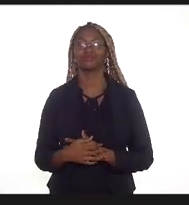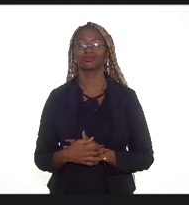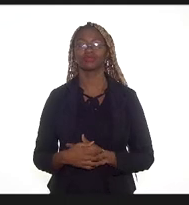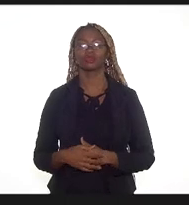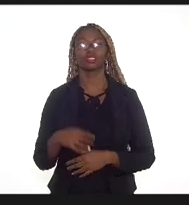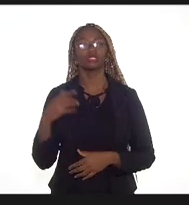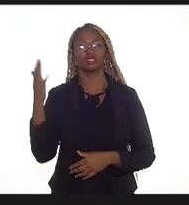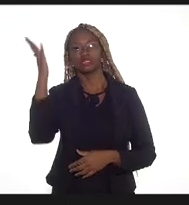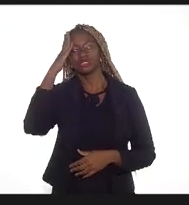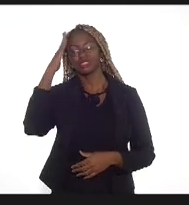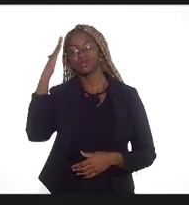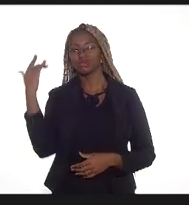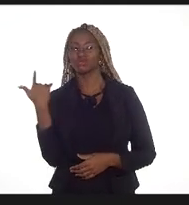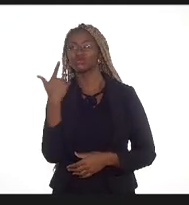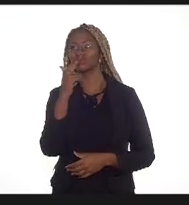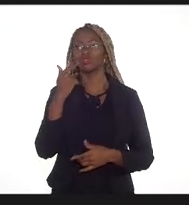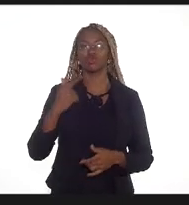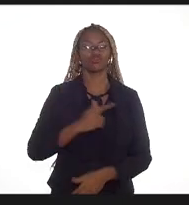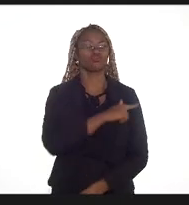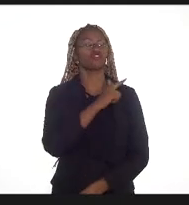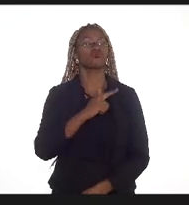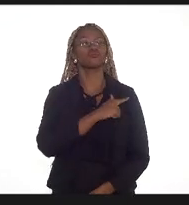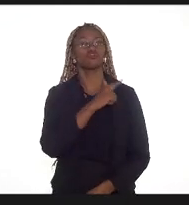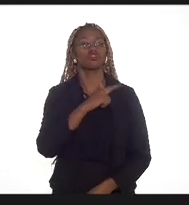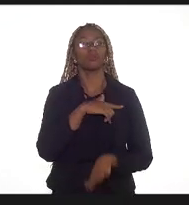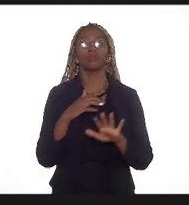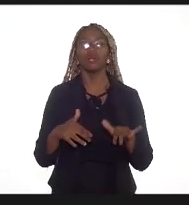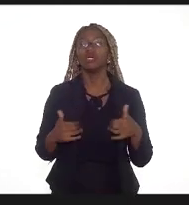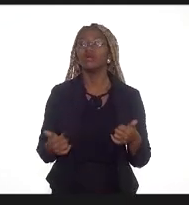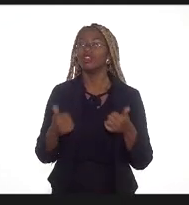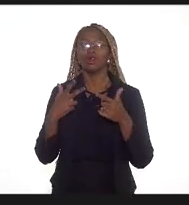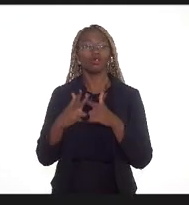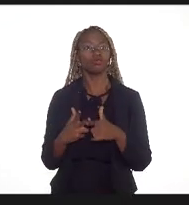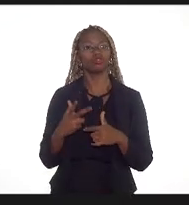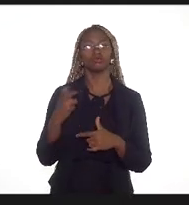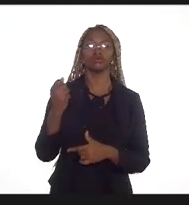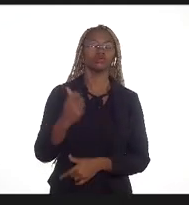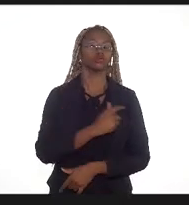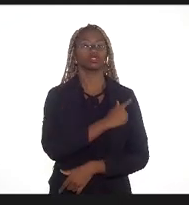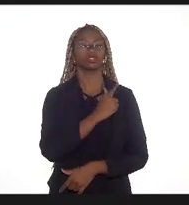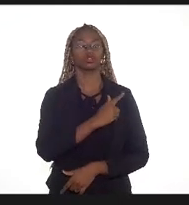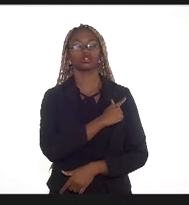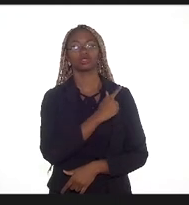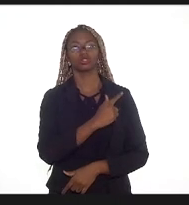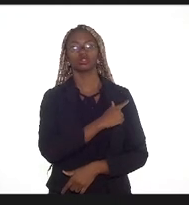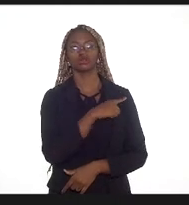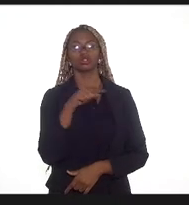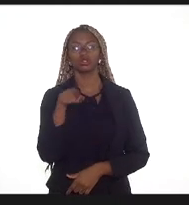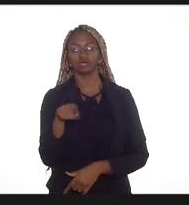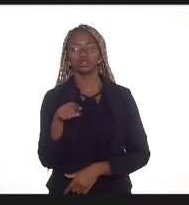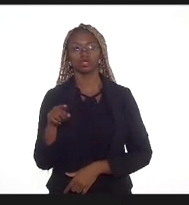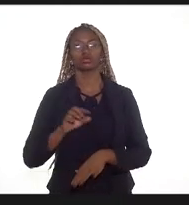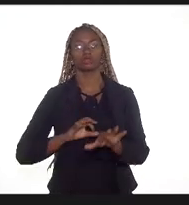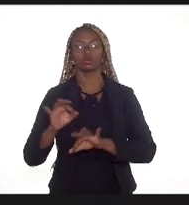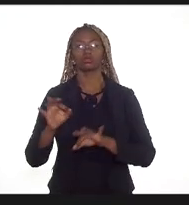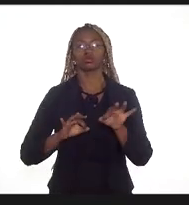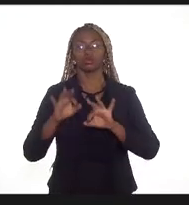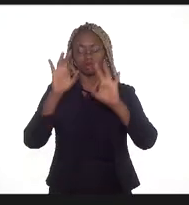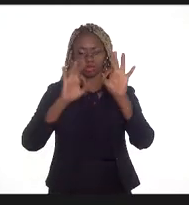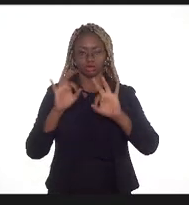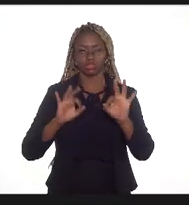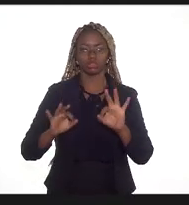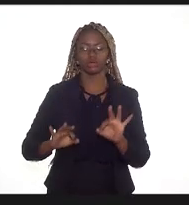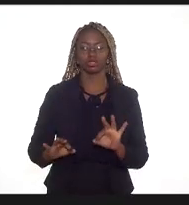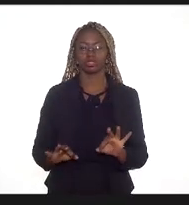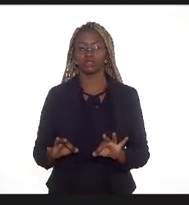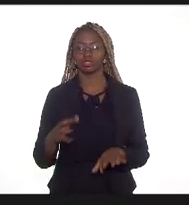de trabalho, um ganho de gestão imenso, que será a construção desse projeto,